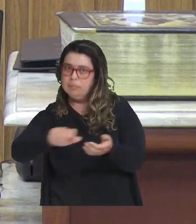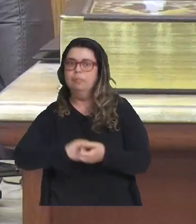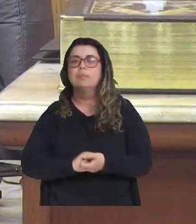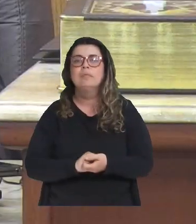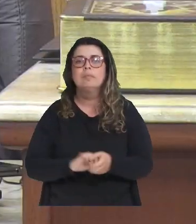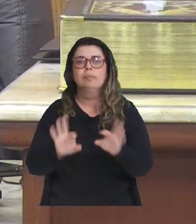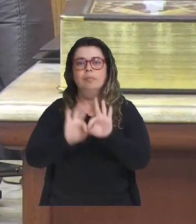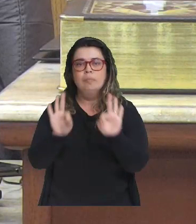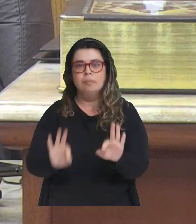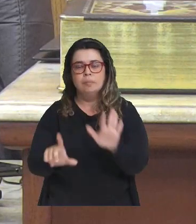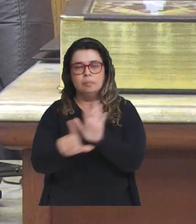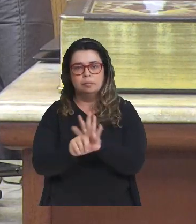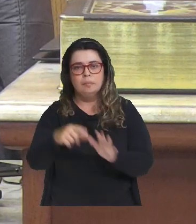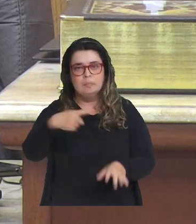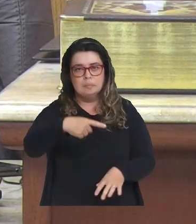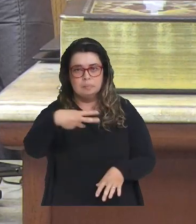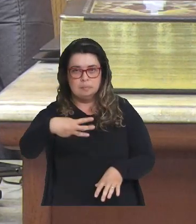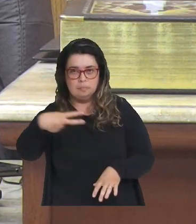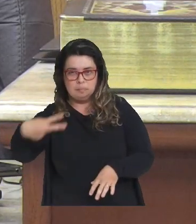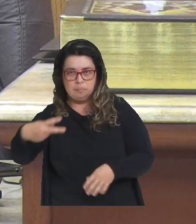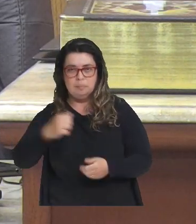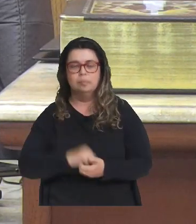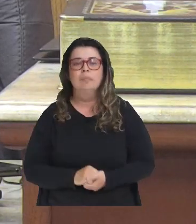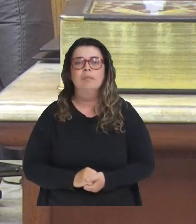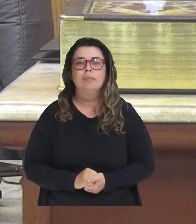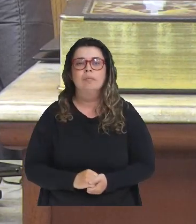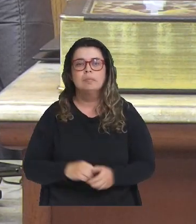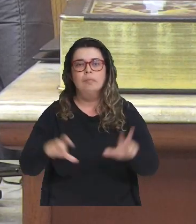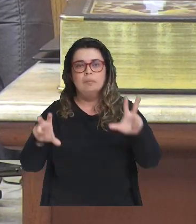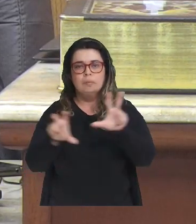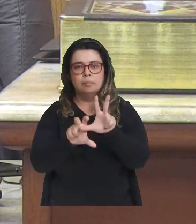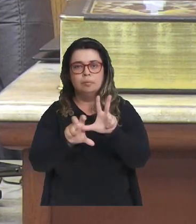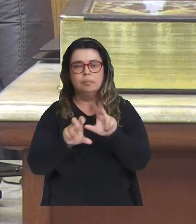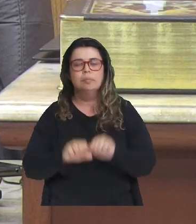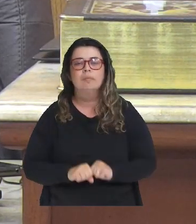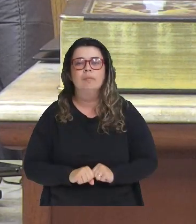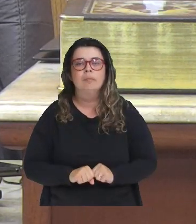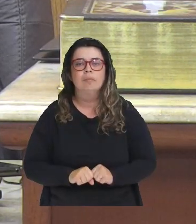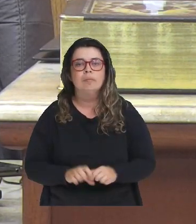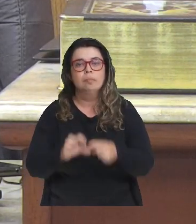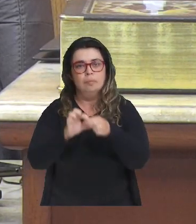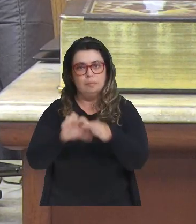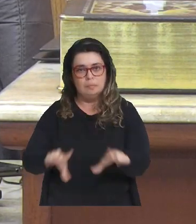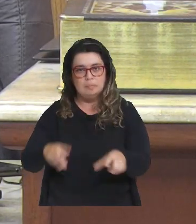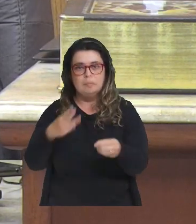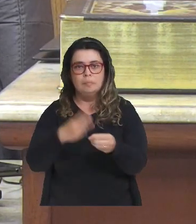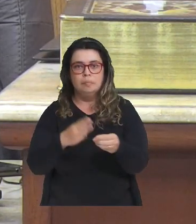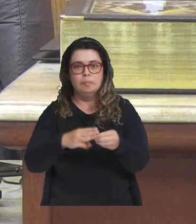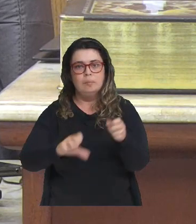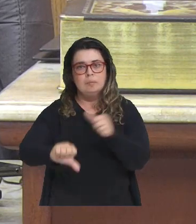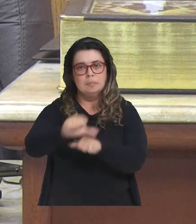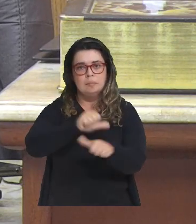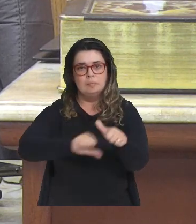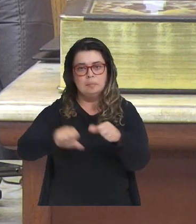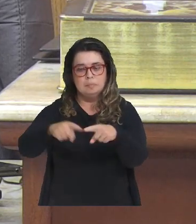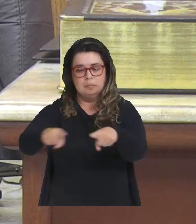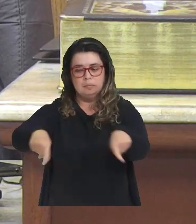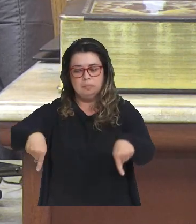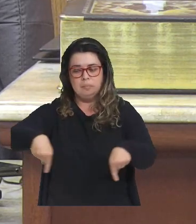Projeto de lei número 132/2022 do Poder Executivo. Autoriza o município a permutar uma